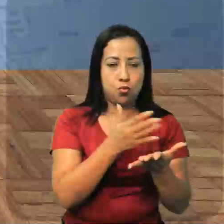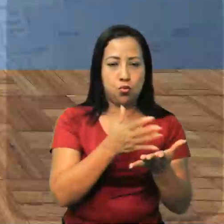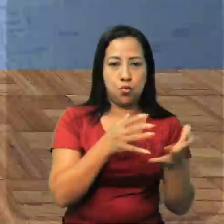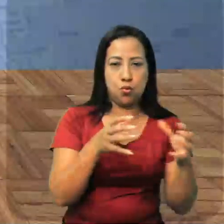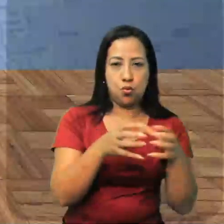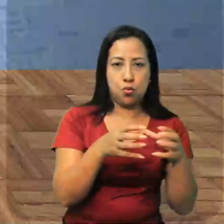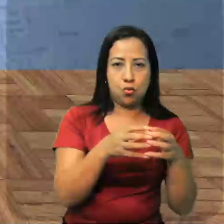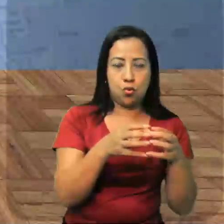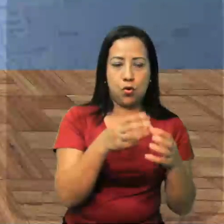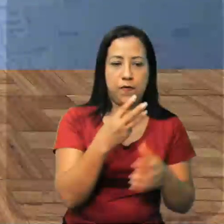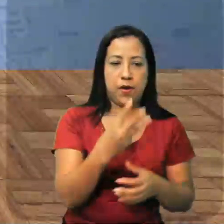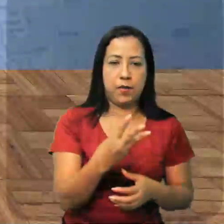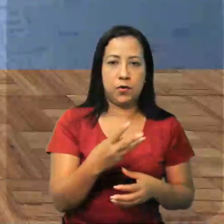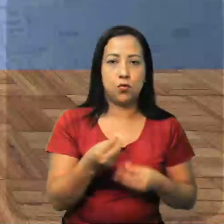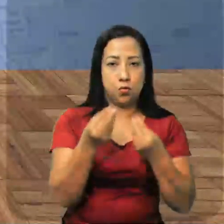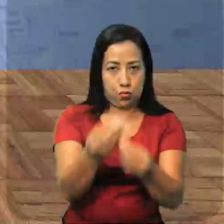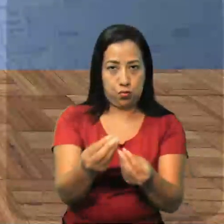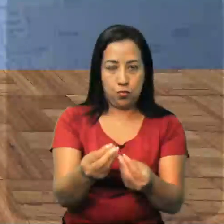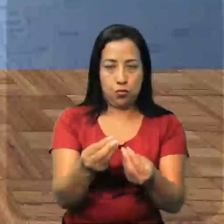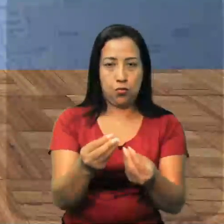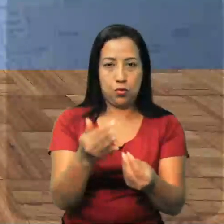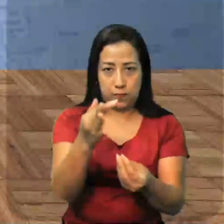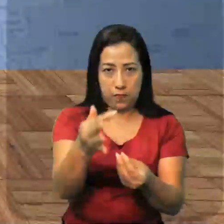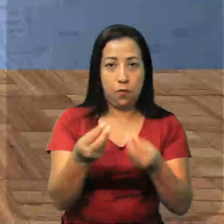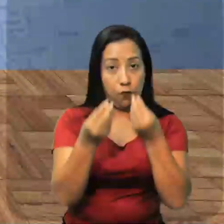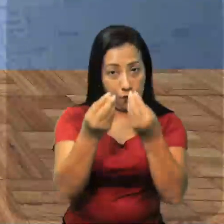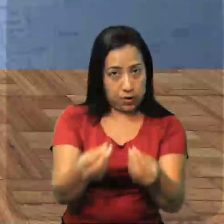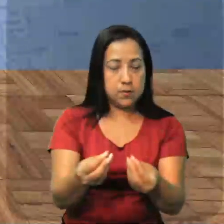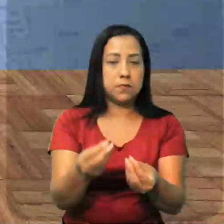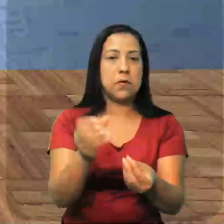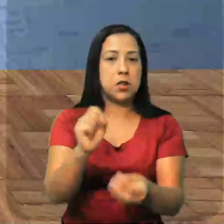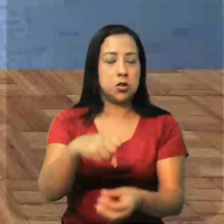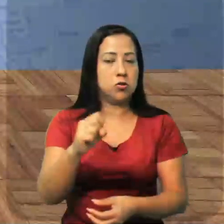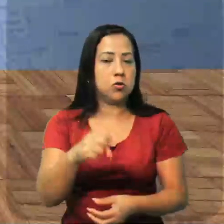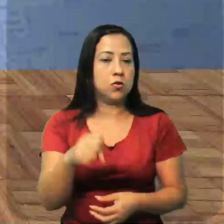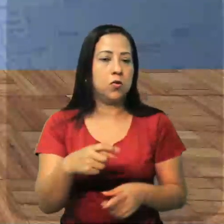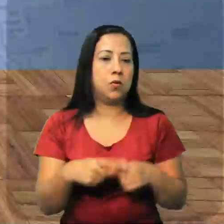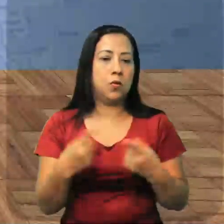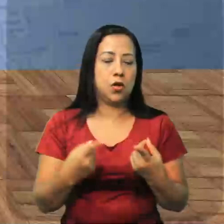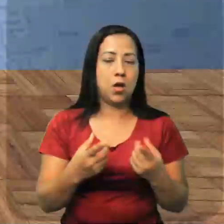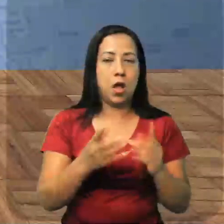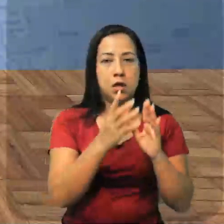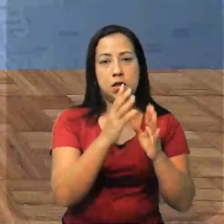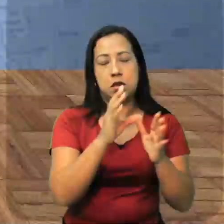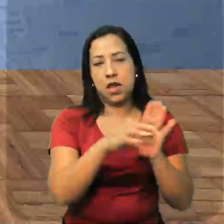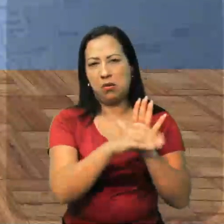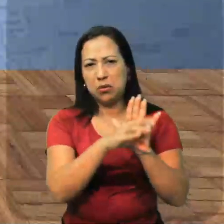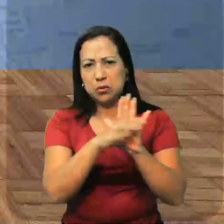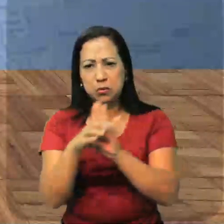dinâmicas demográficas e fluxos migratórios. Portanto, se foi muito conceito hoje,